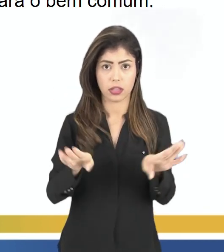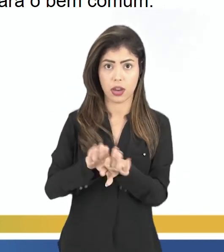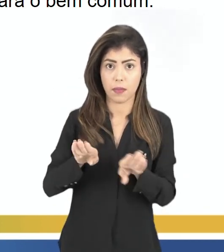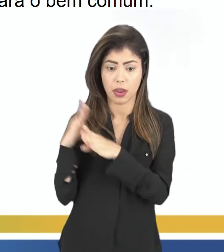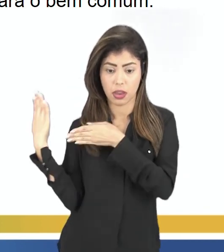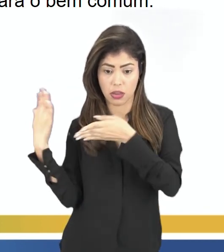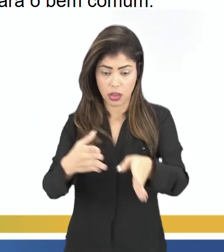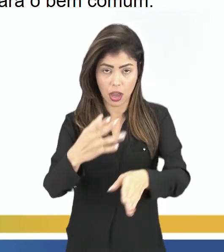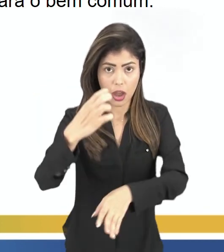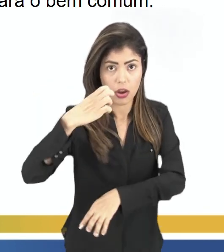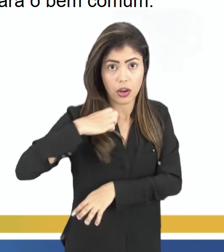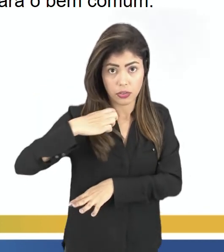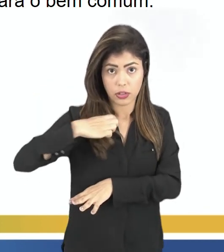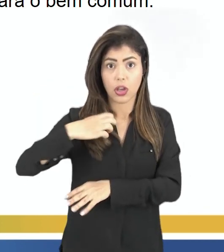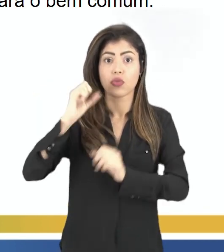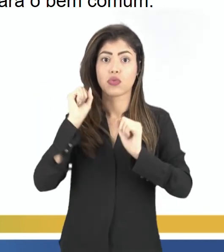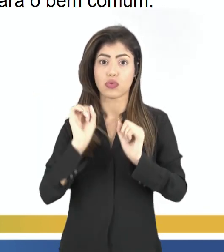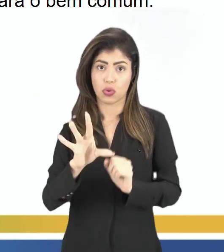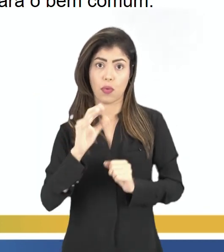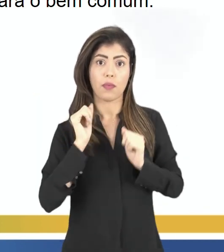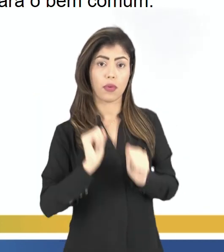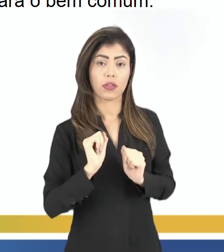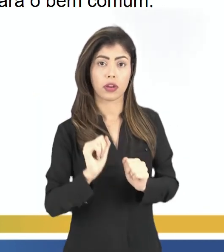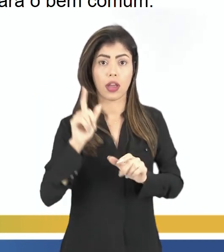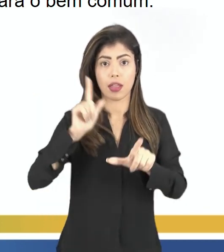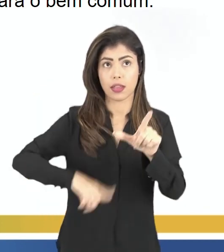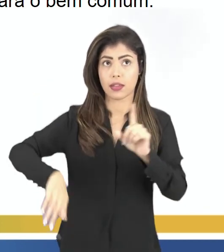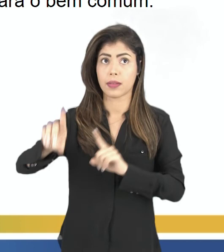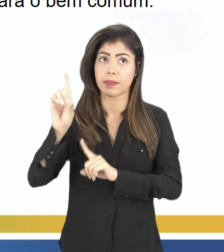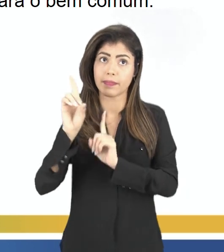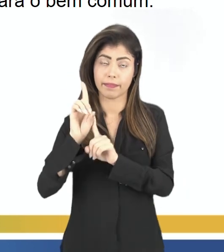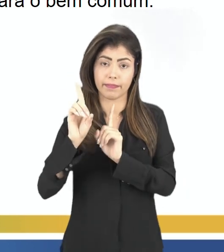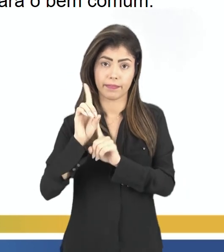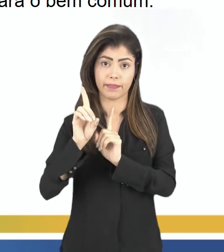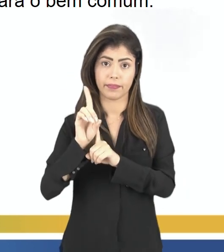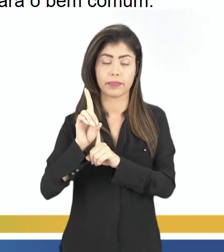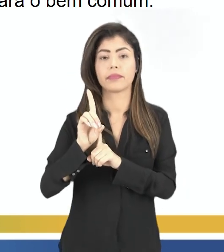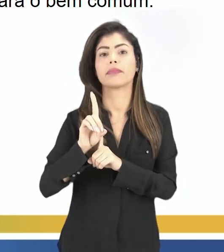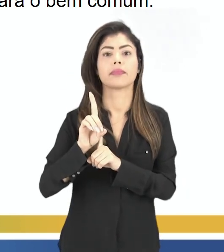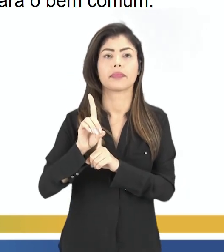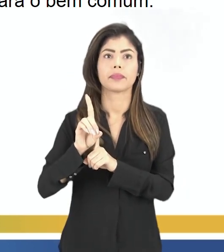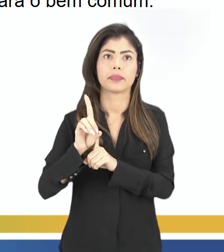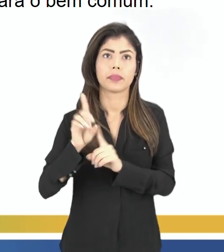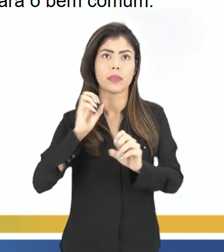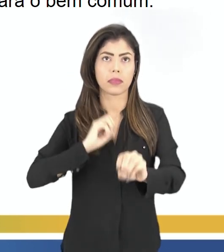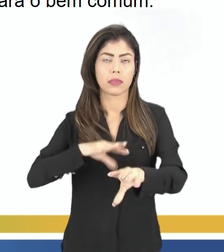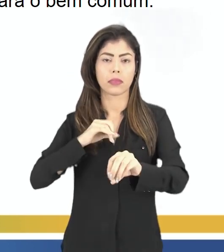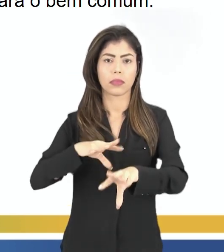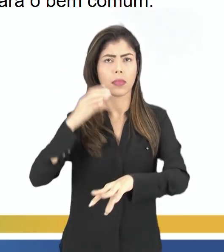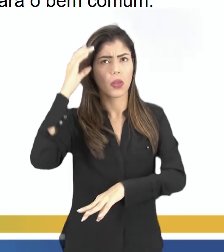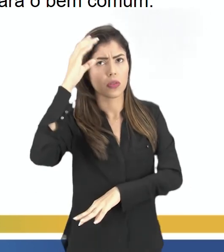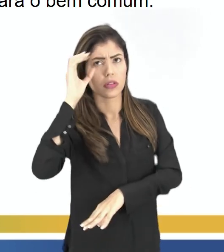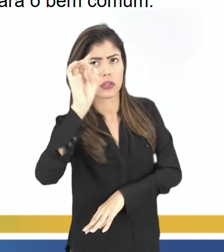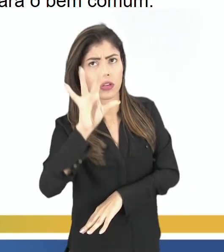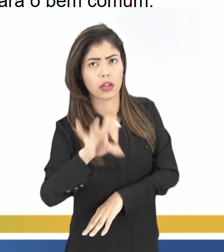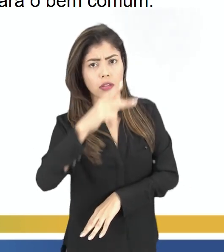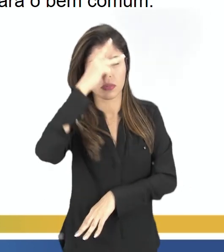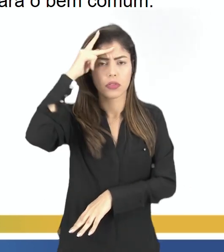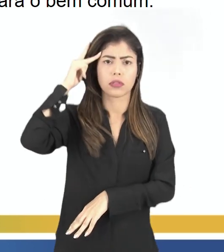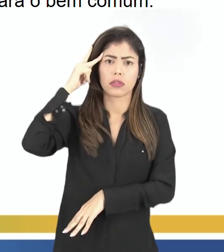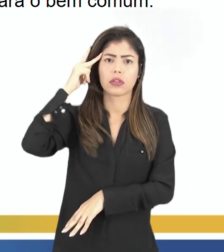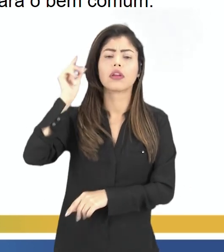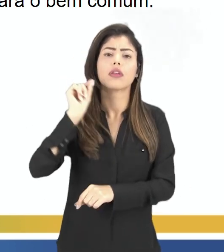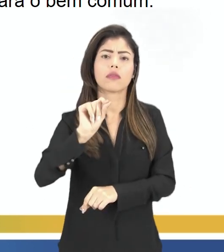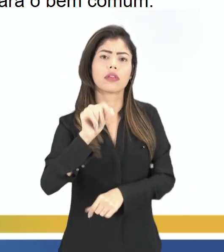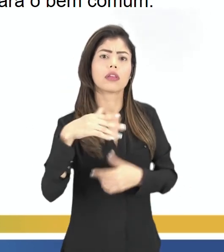agir eticamente. Só pode ser a letra D. Aí, ó, a educação visa formar a consciência de cada pessoa. Exige